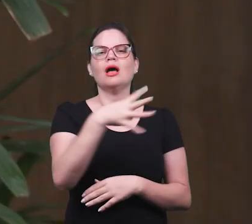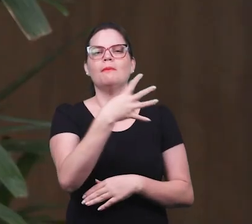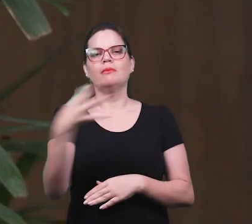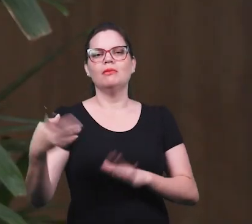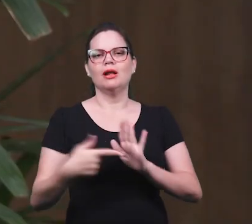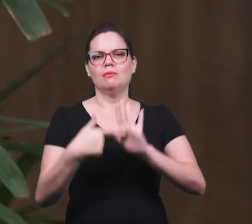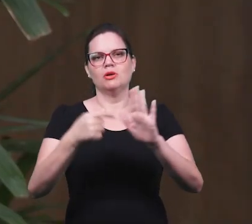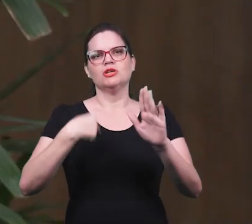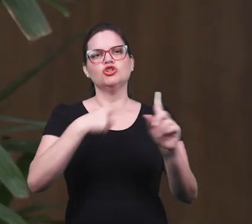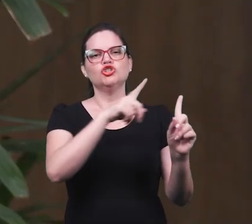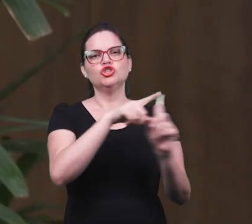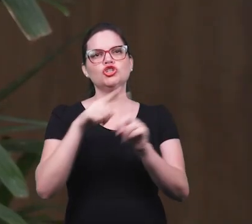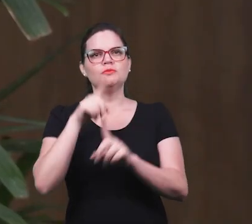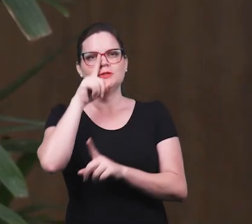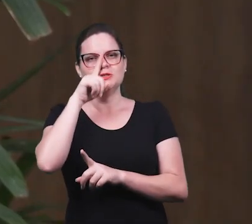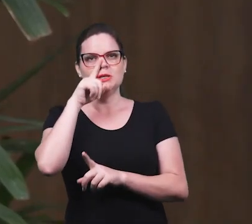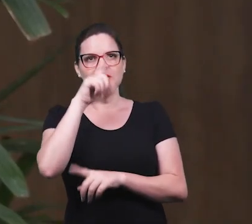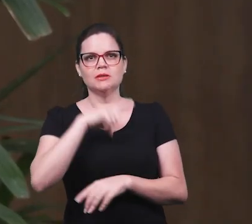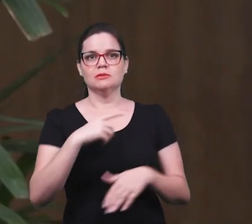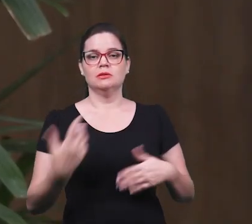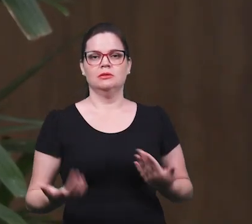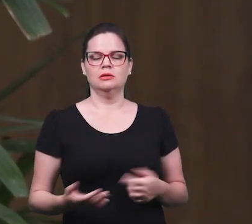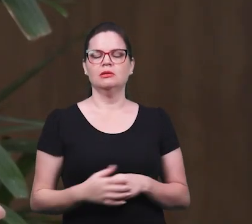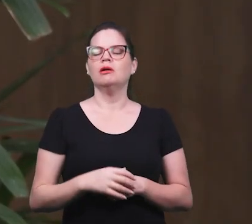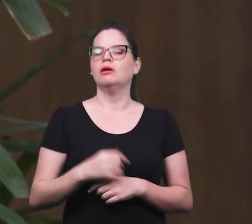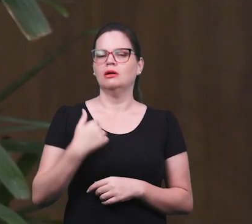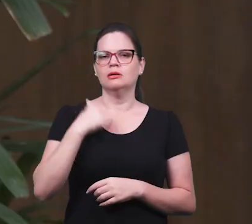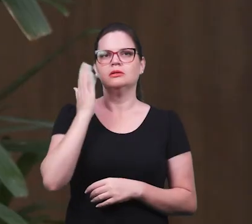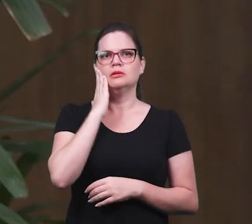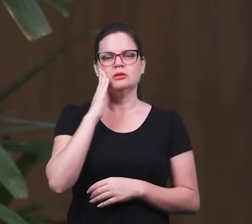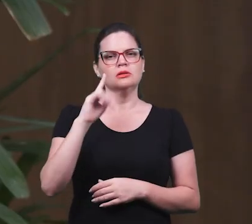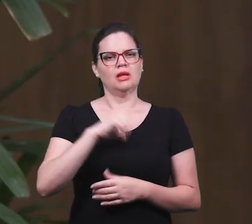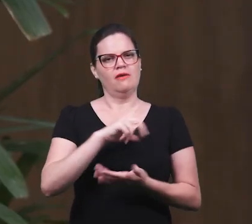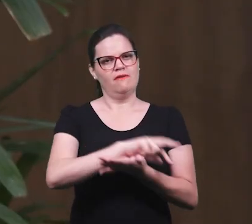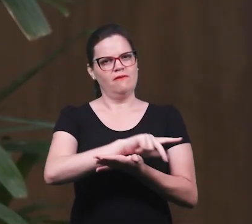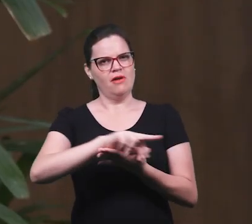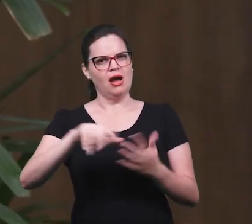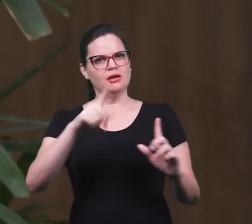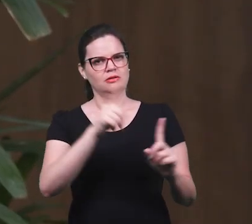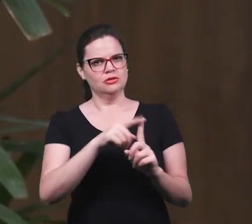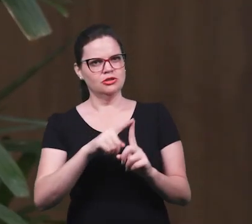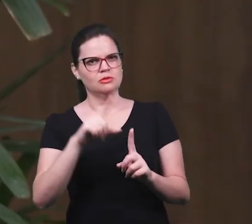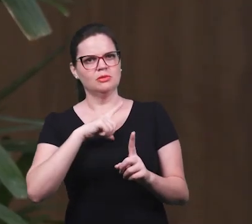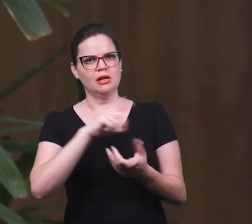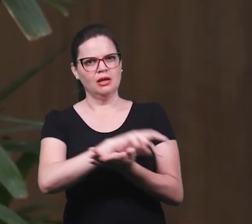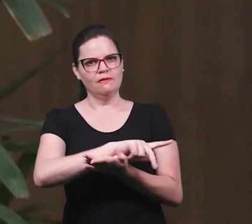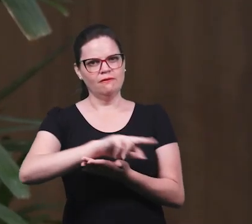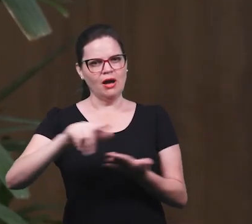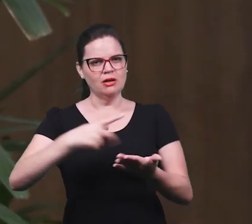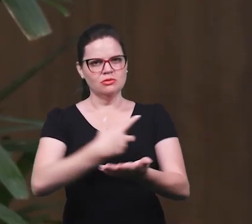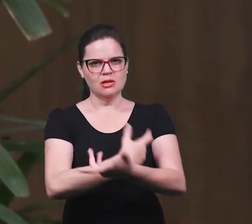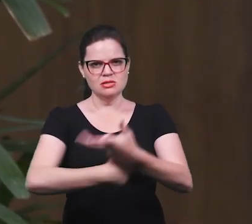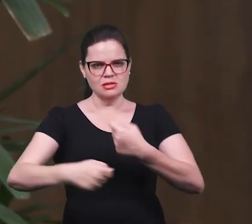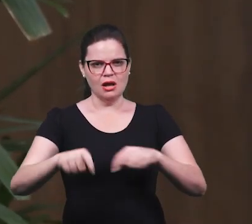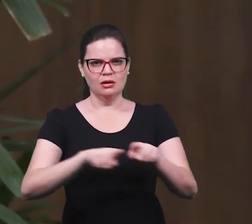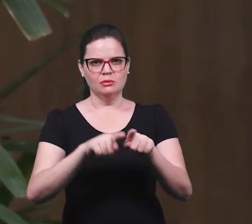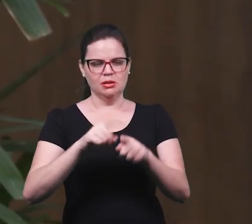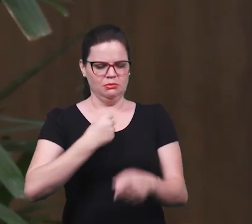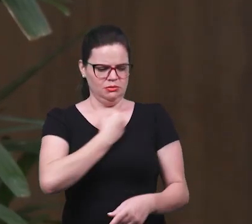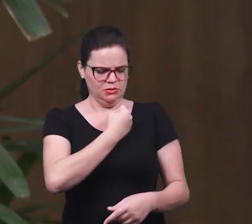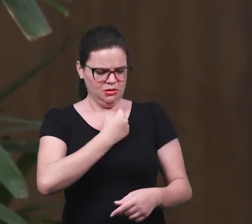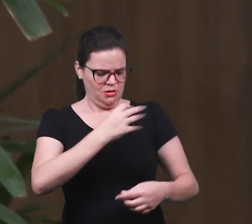Entendi, entendi. Então são vários aspectos e vários exames e vários marcadores que dão